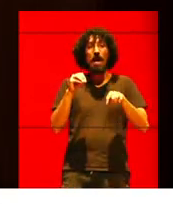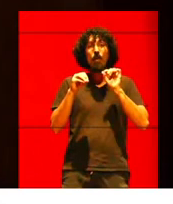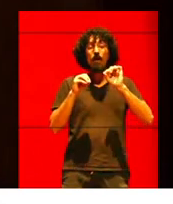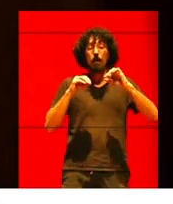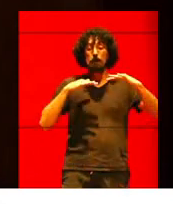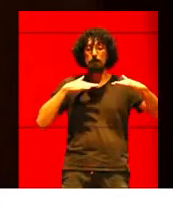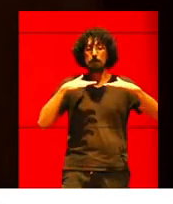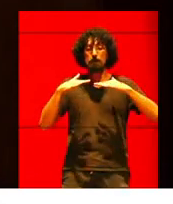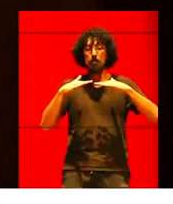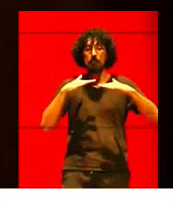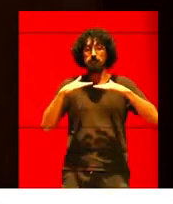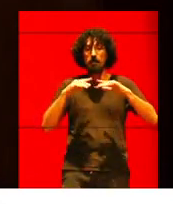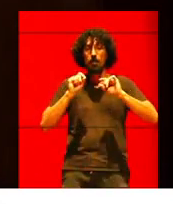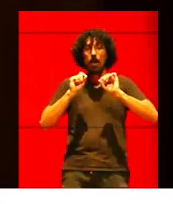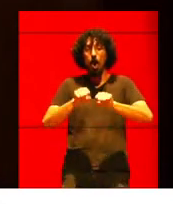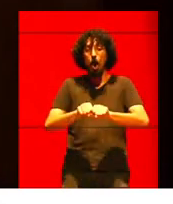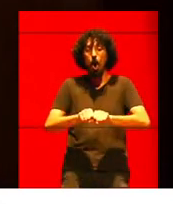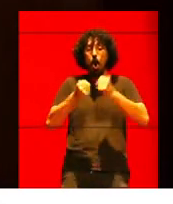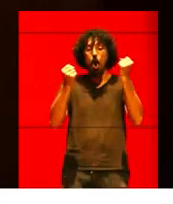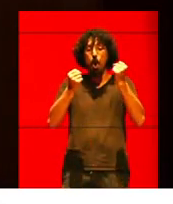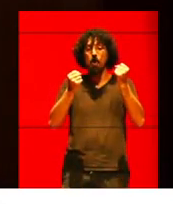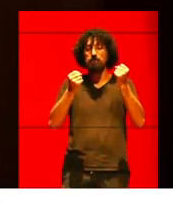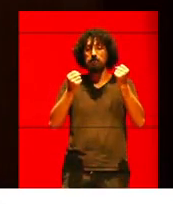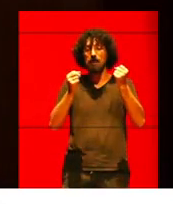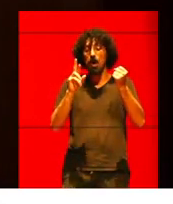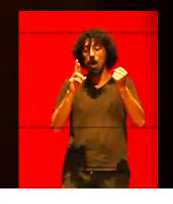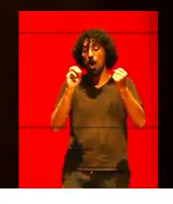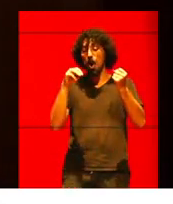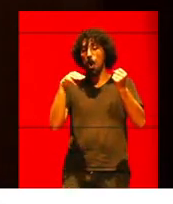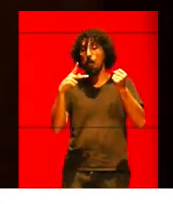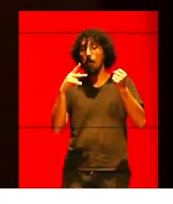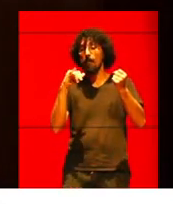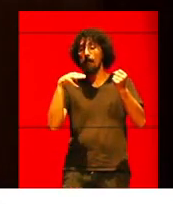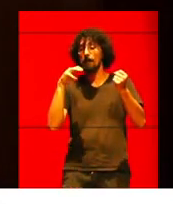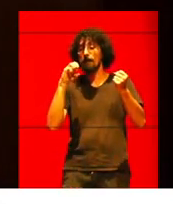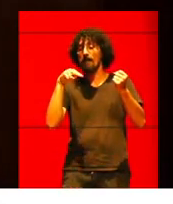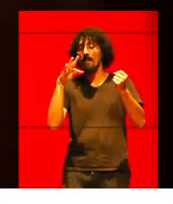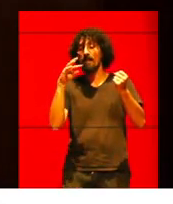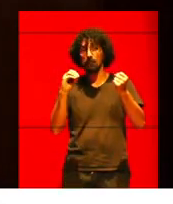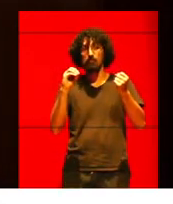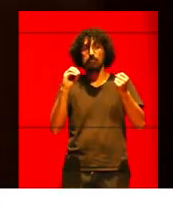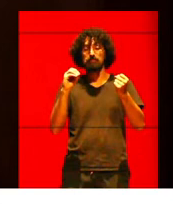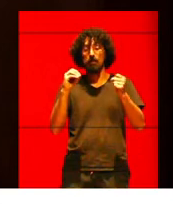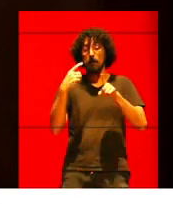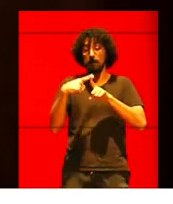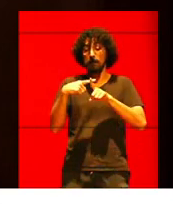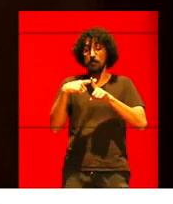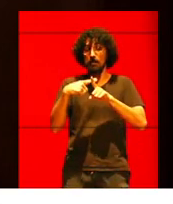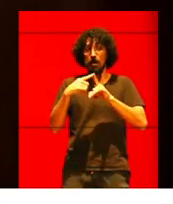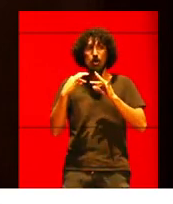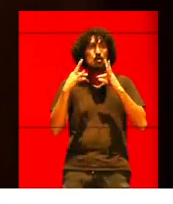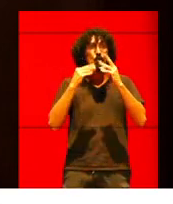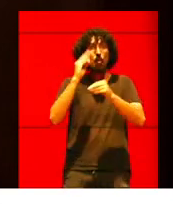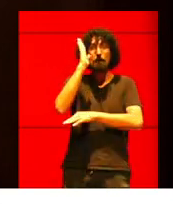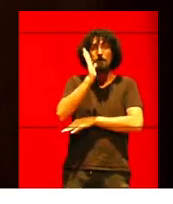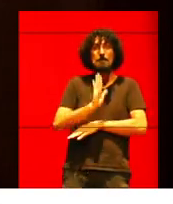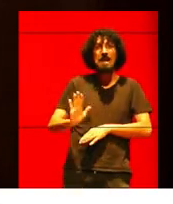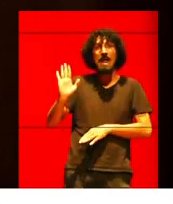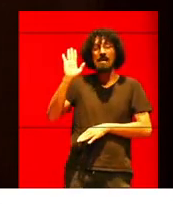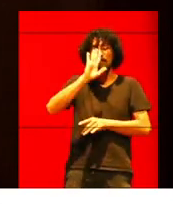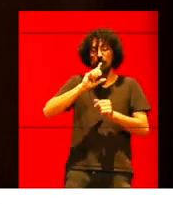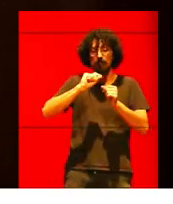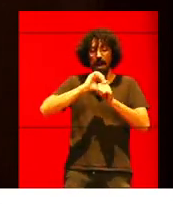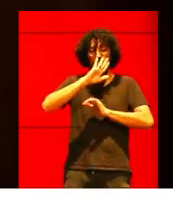rompimento. Apareceu a palavra rompimento, modernismo. Sabe por quê? Tudo que o Brasil fez até o